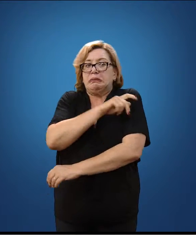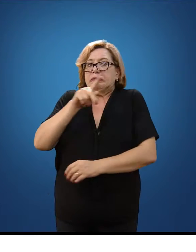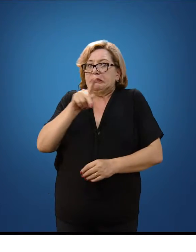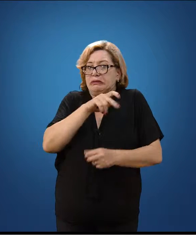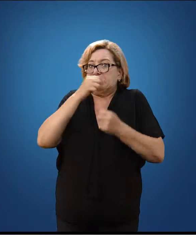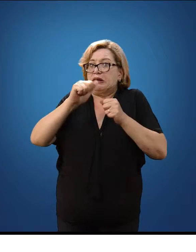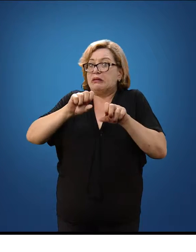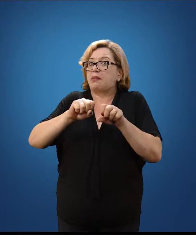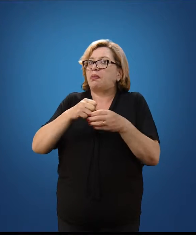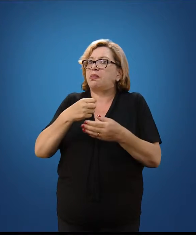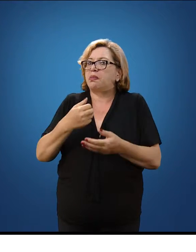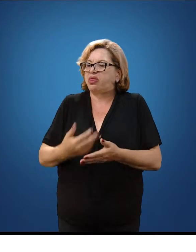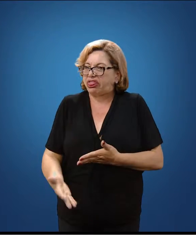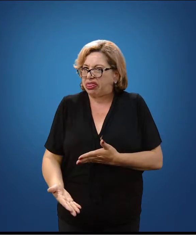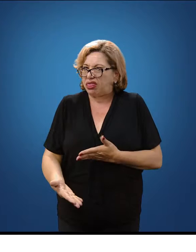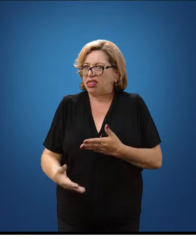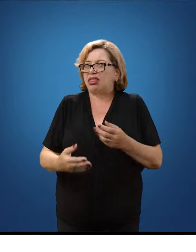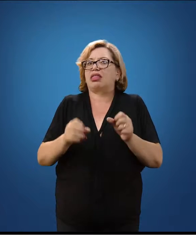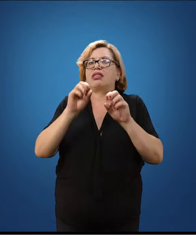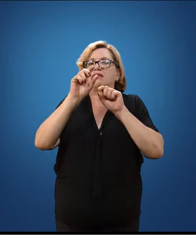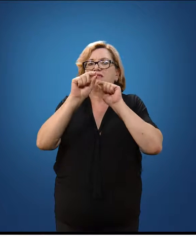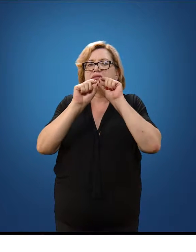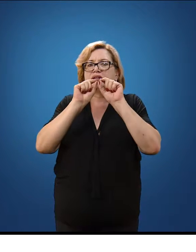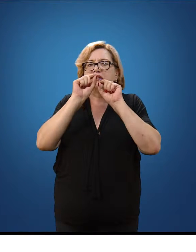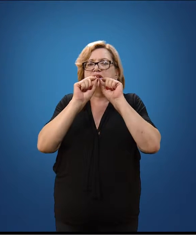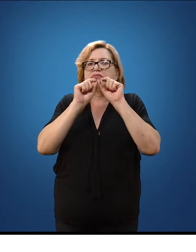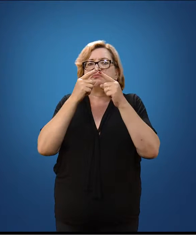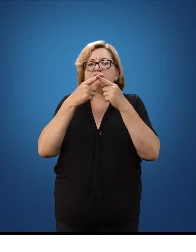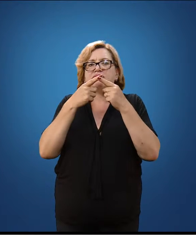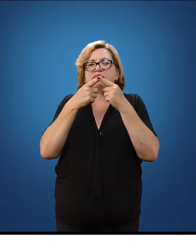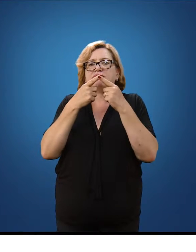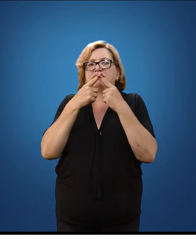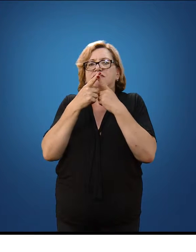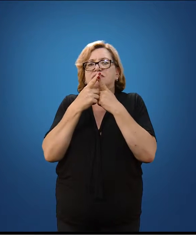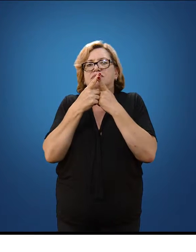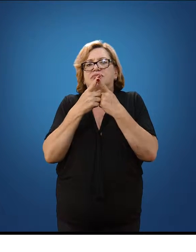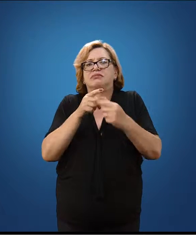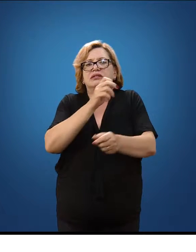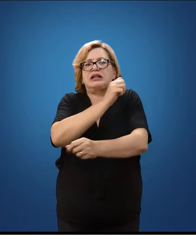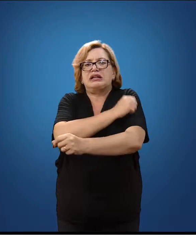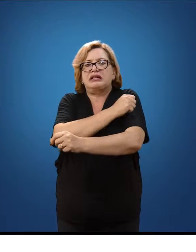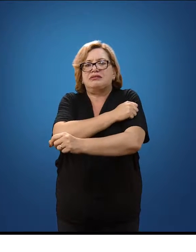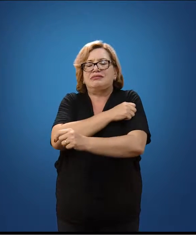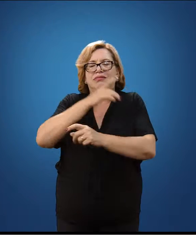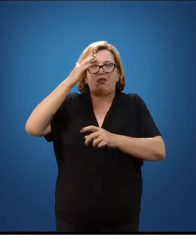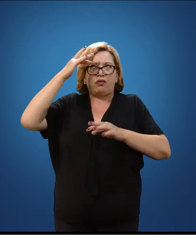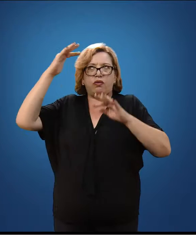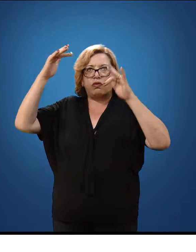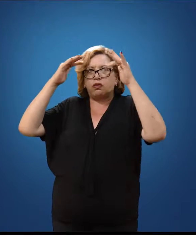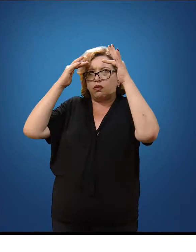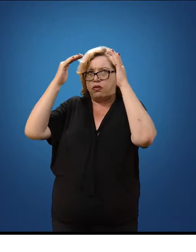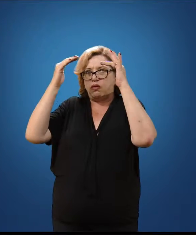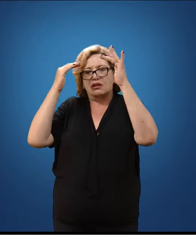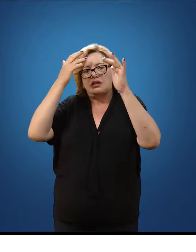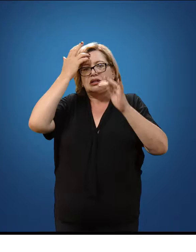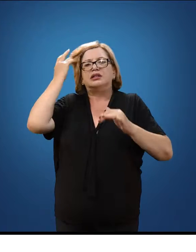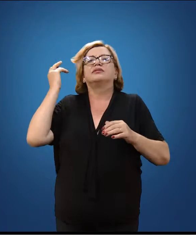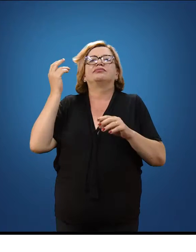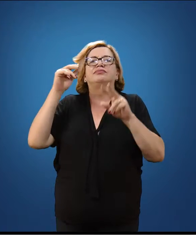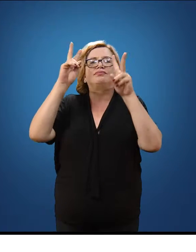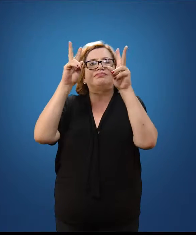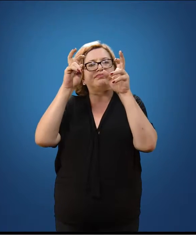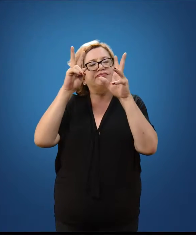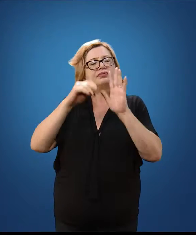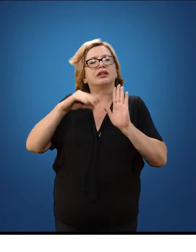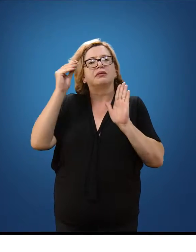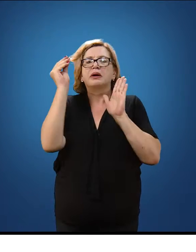pode fazer com que toda a aula se perca a partir do momento que os alunos dispersam nesse conteúdo.